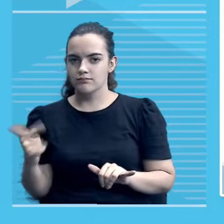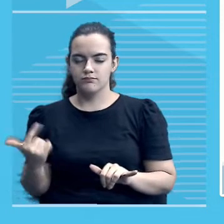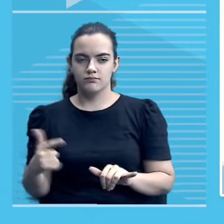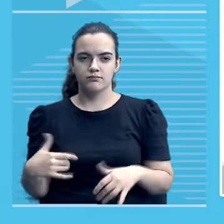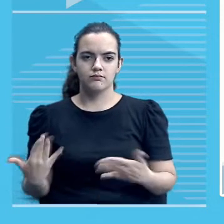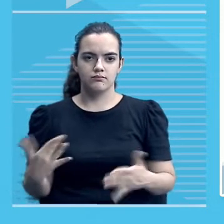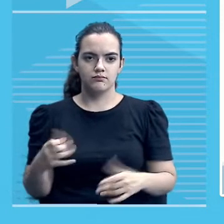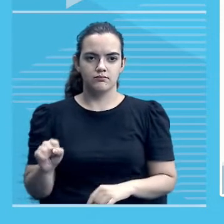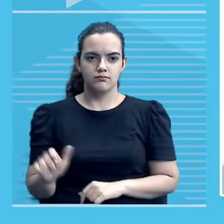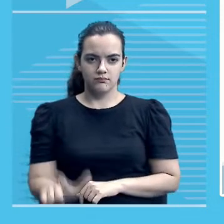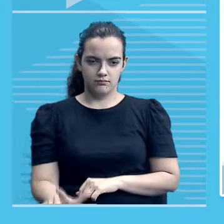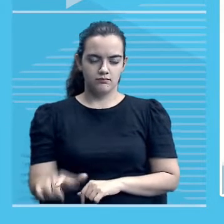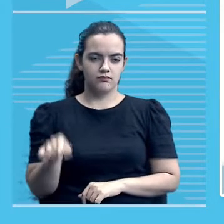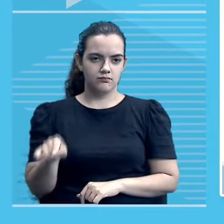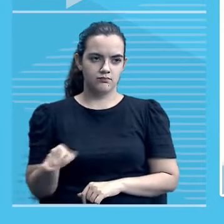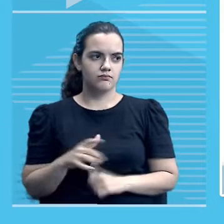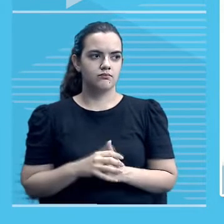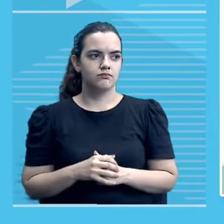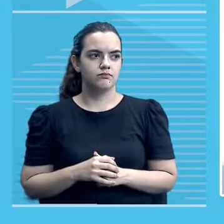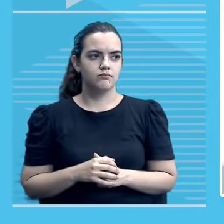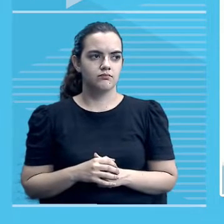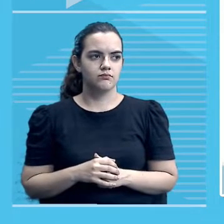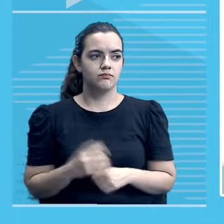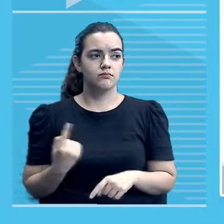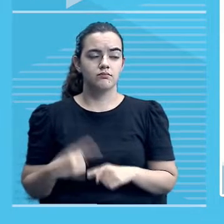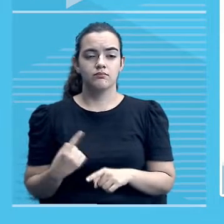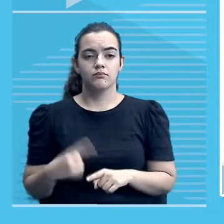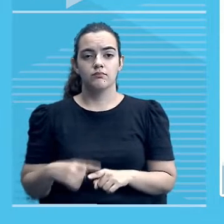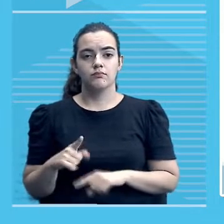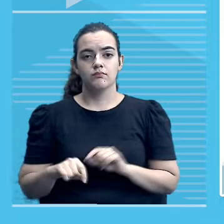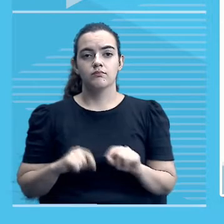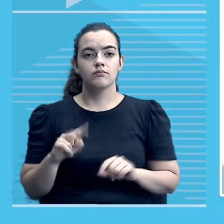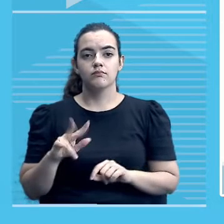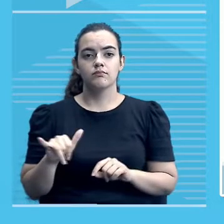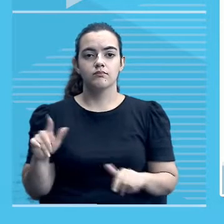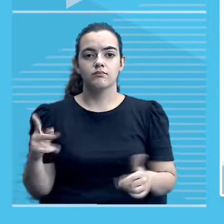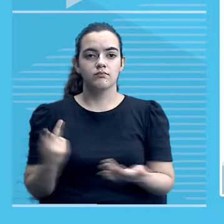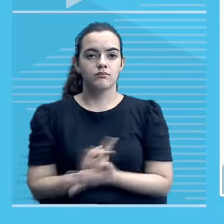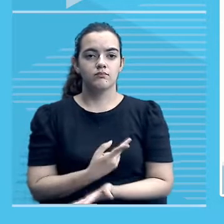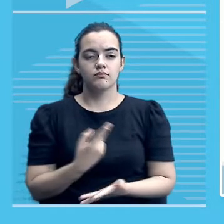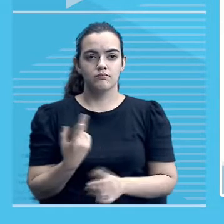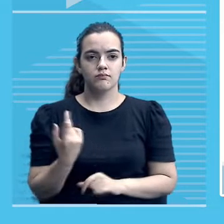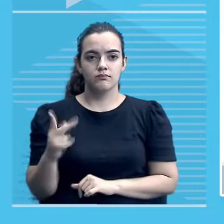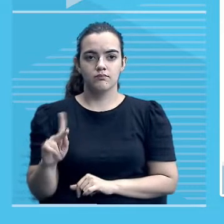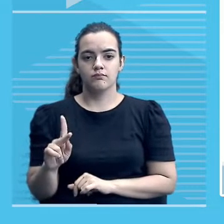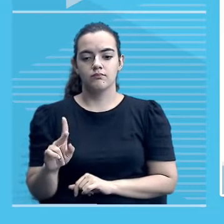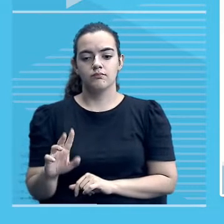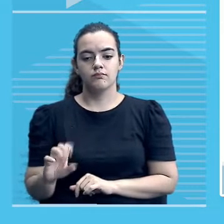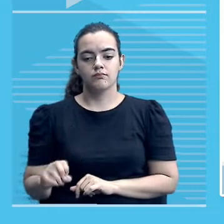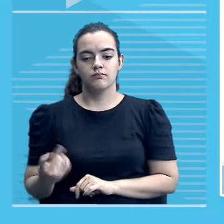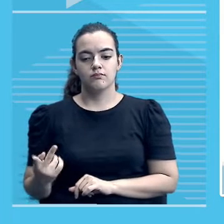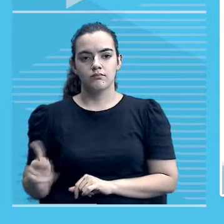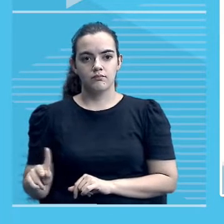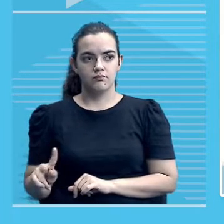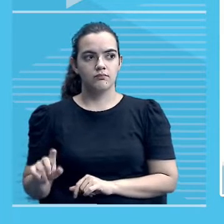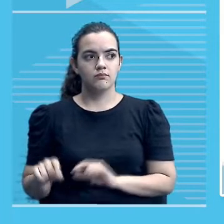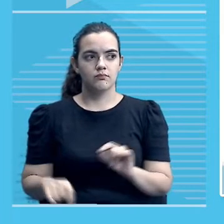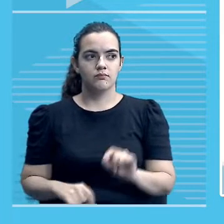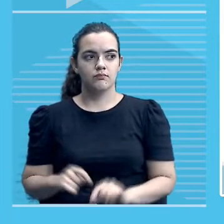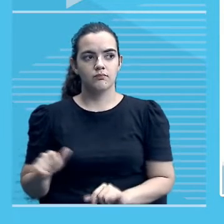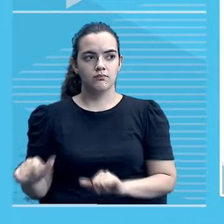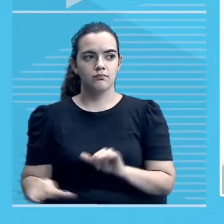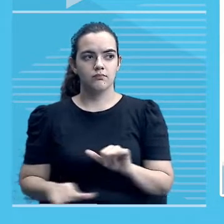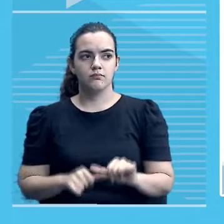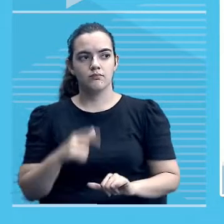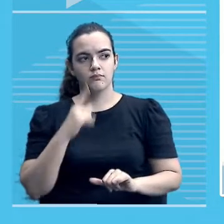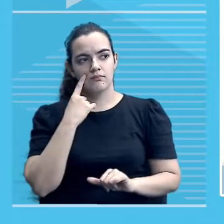o hidrogênio do ácido quanto a hidroxila da base foram neutralizados. Você pode ver aí, ó. Eu tenho aí a primeira base,